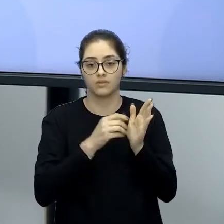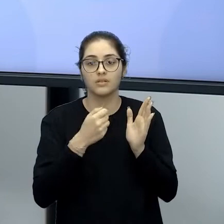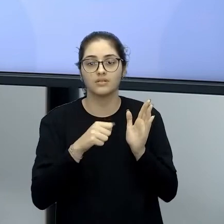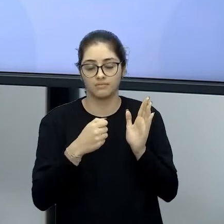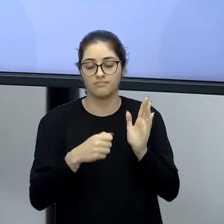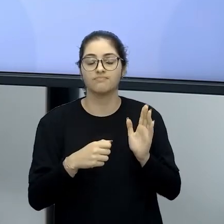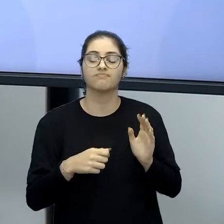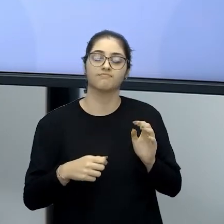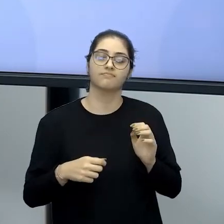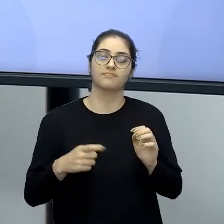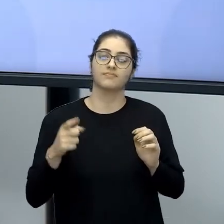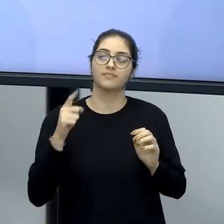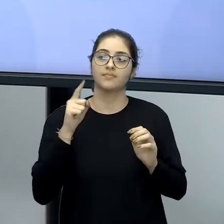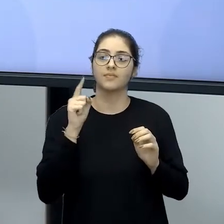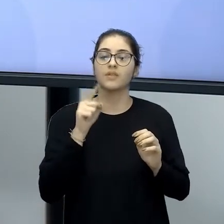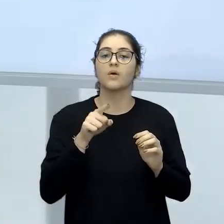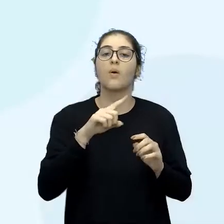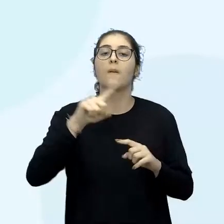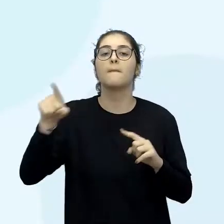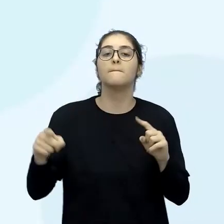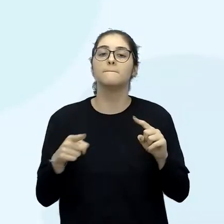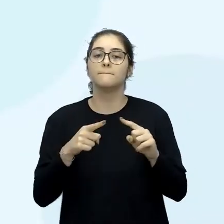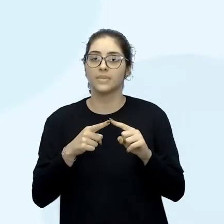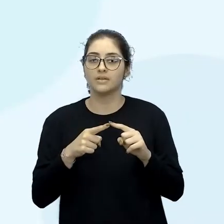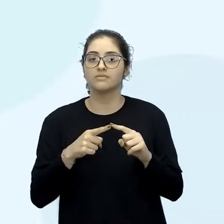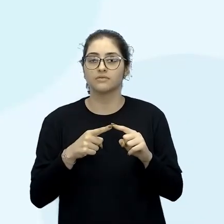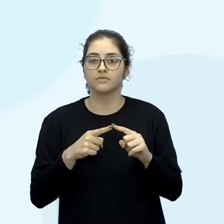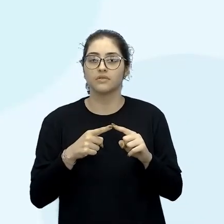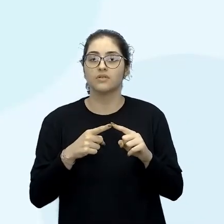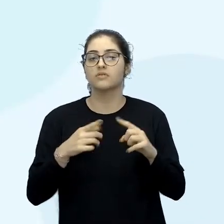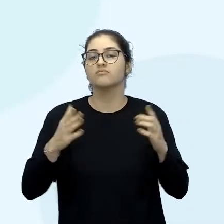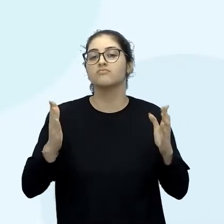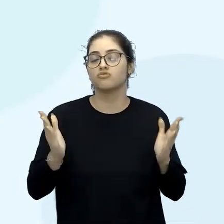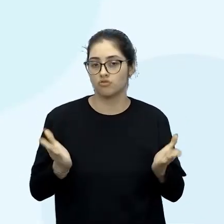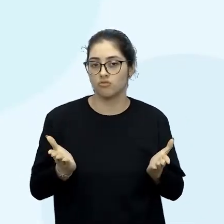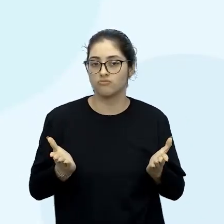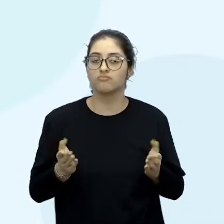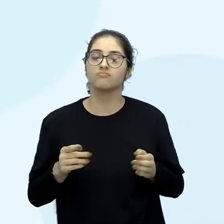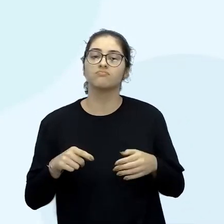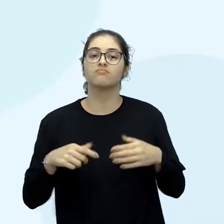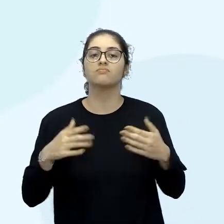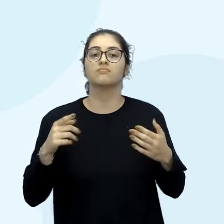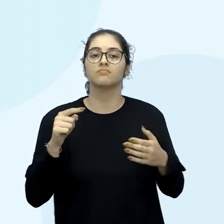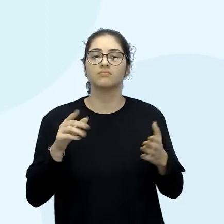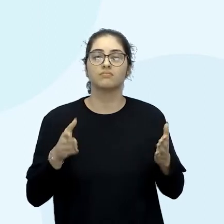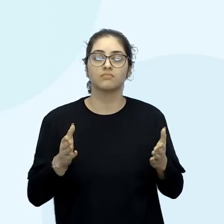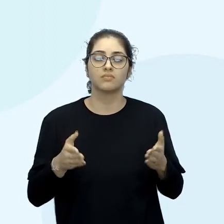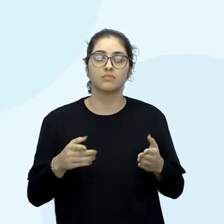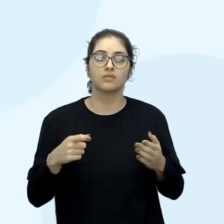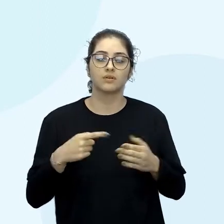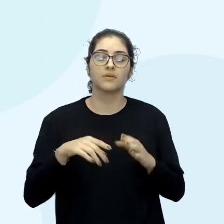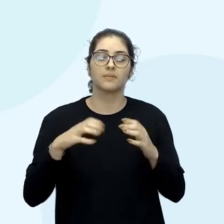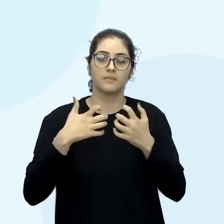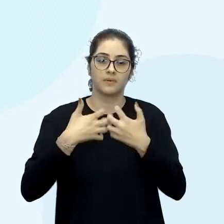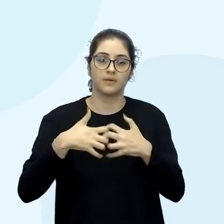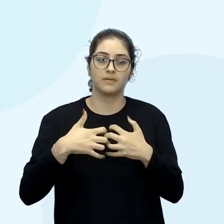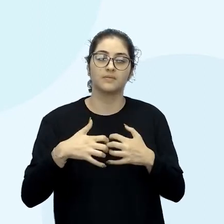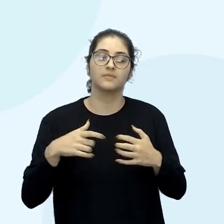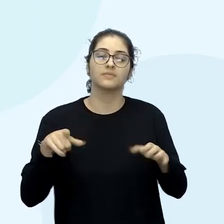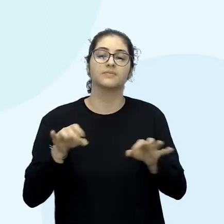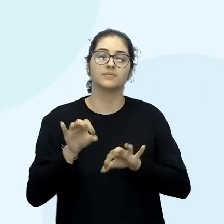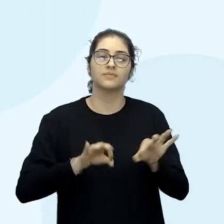claro. Então, o objetivo aí de hoje é refletir e identificar as medidas que seu projeto de vida